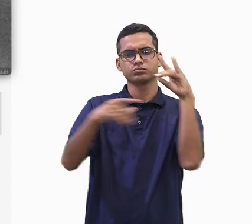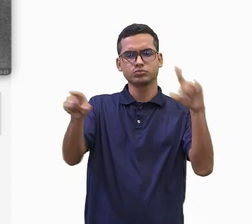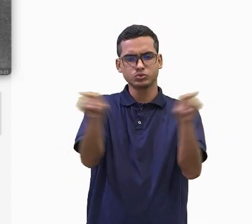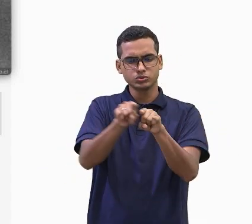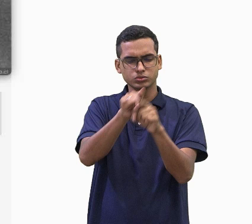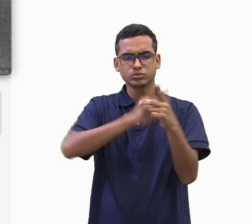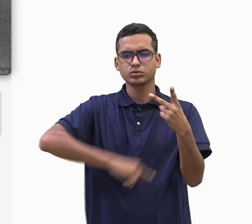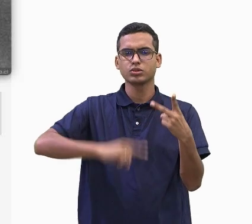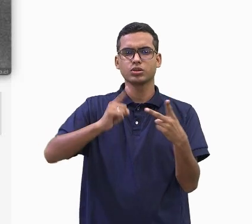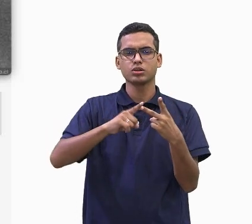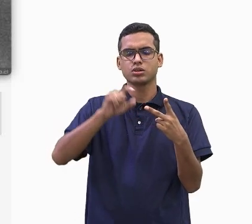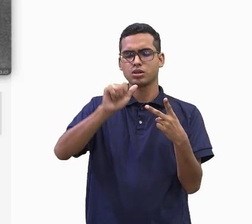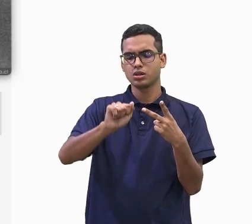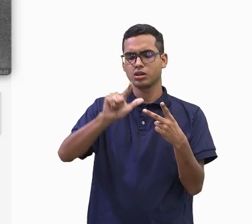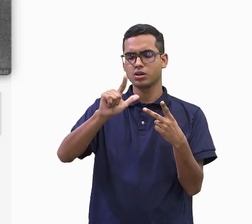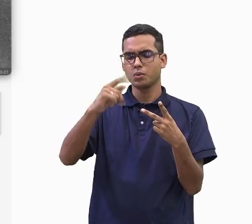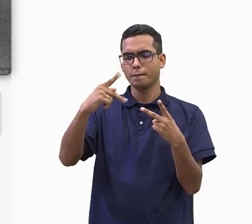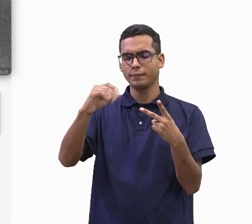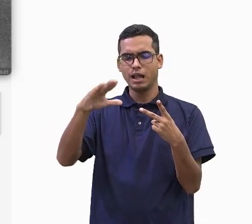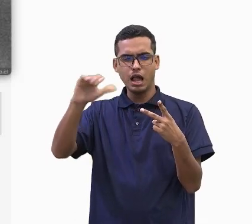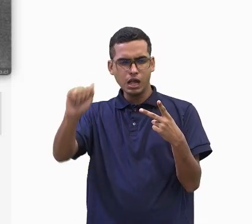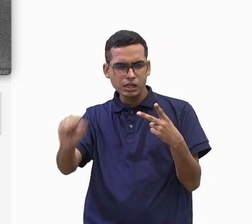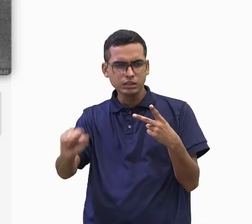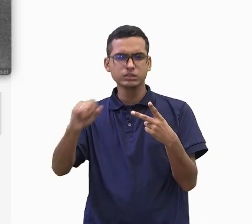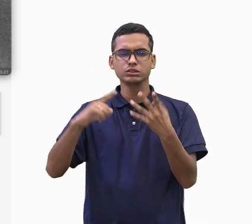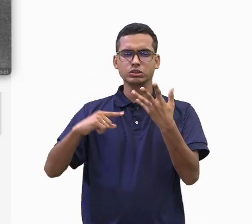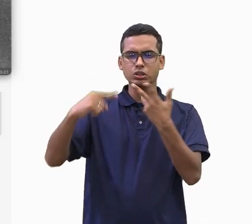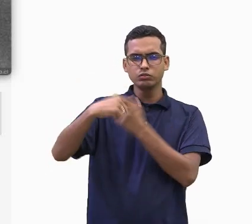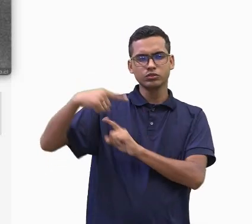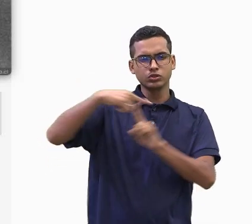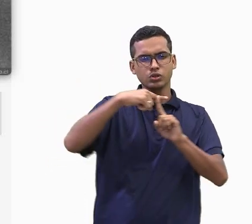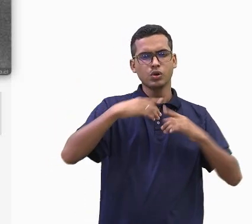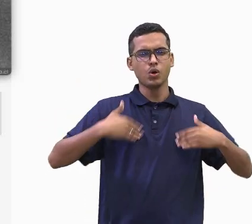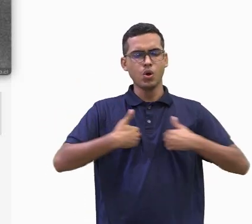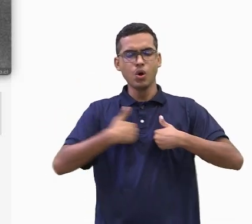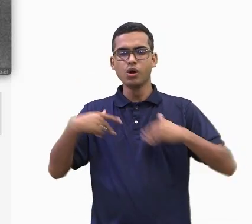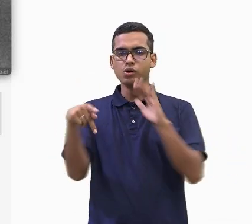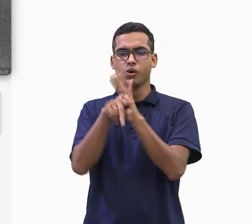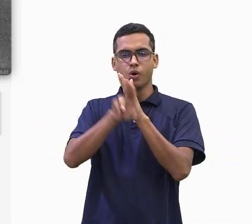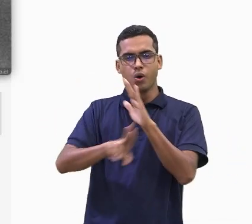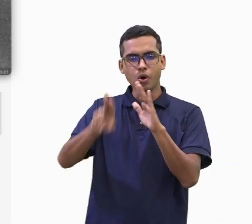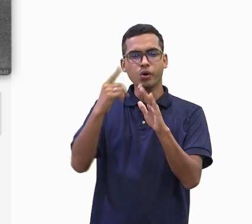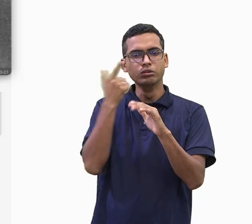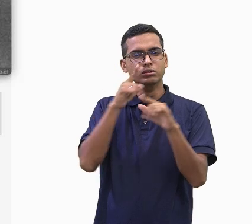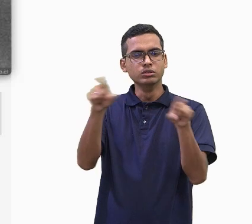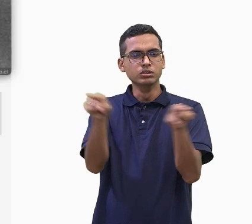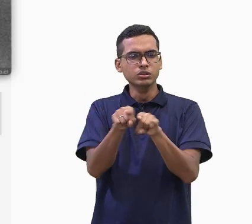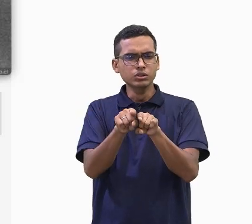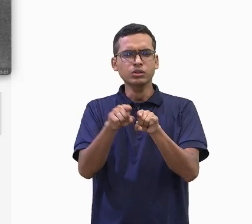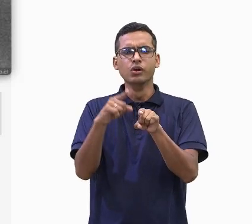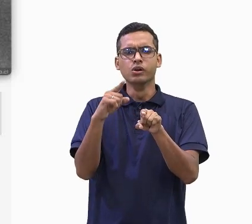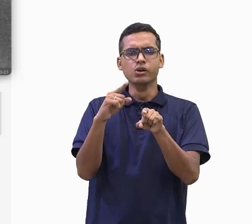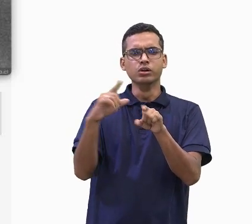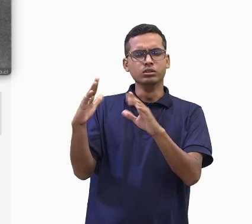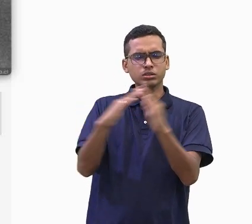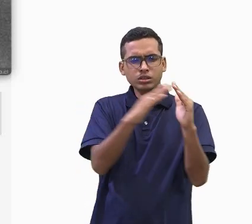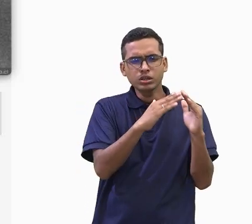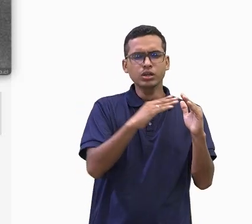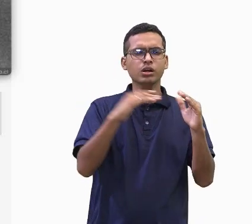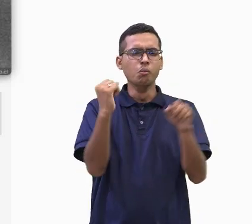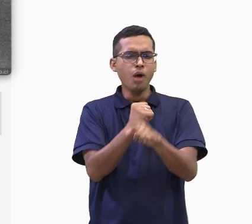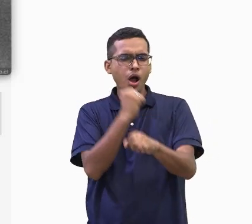clima frio, e também a partir deles podem utilizar para transporte de carga, também para o consumo da carne e